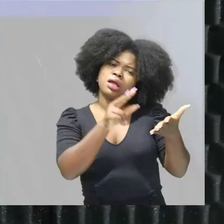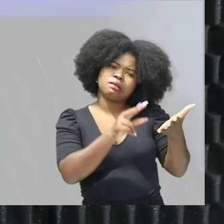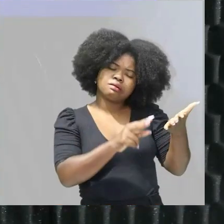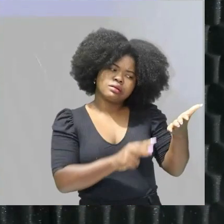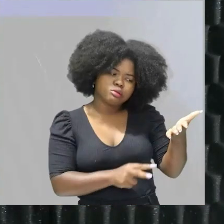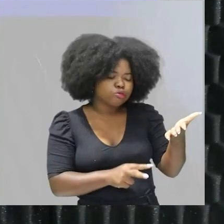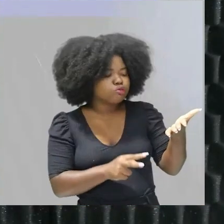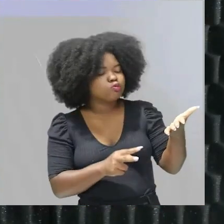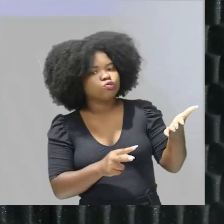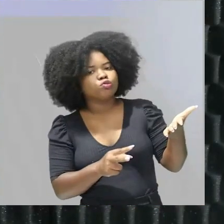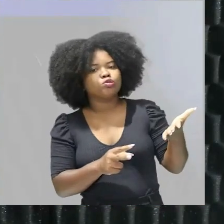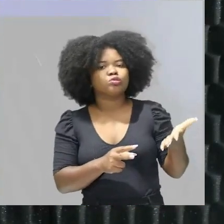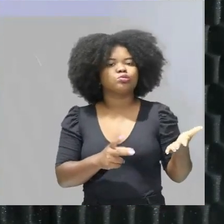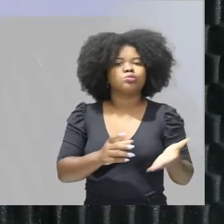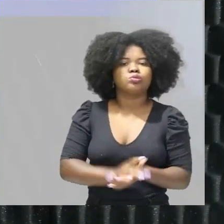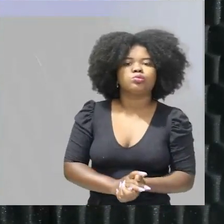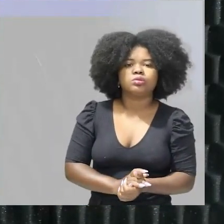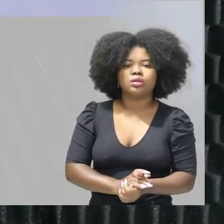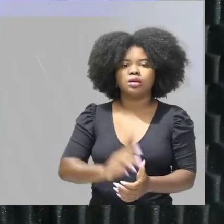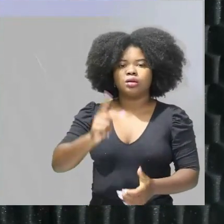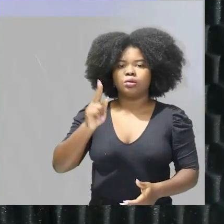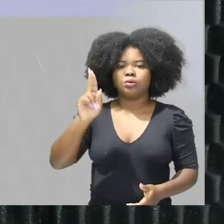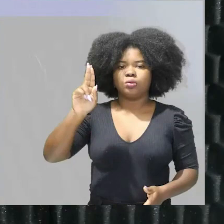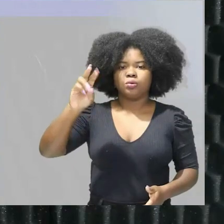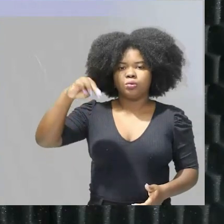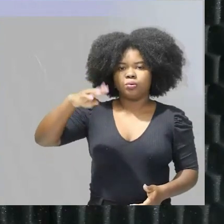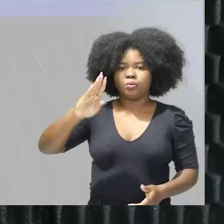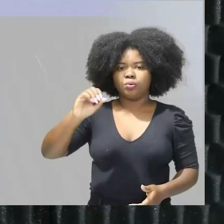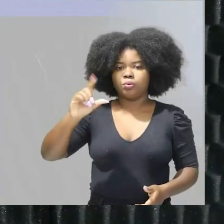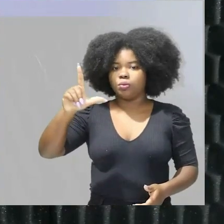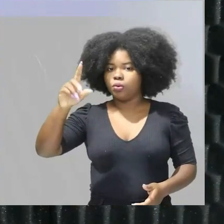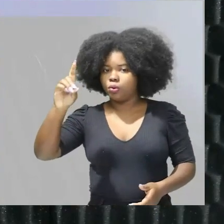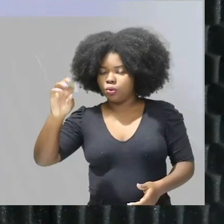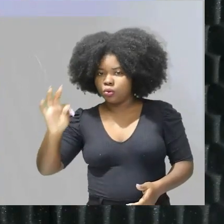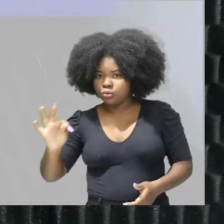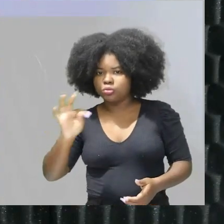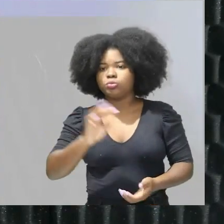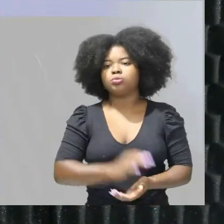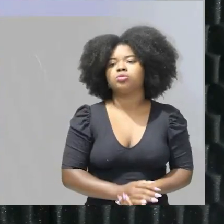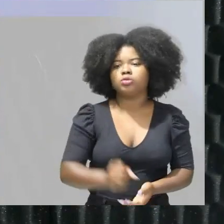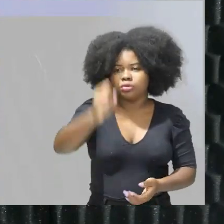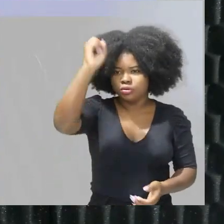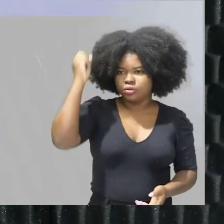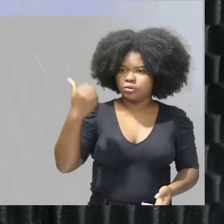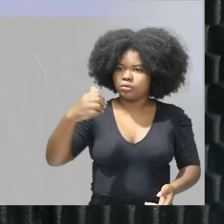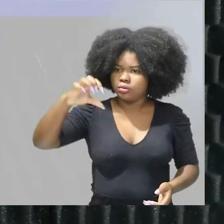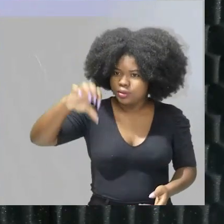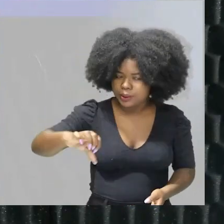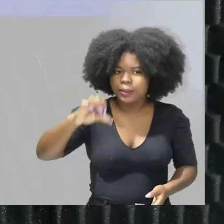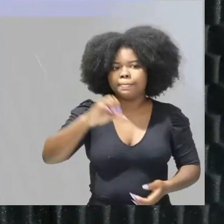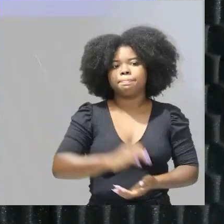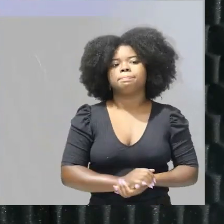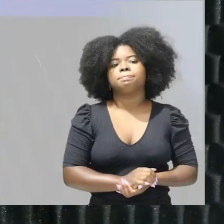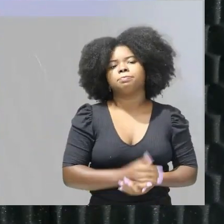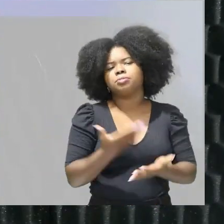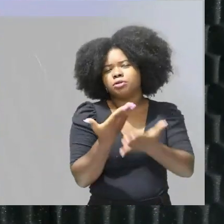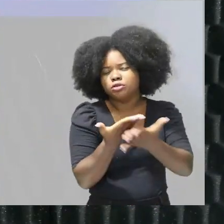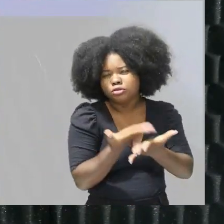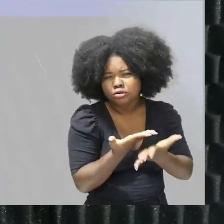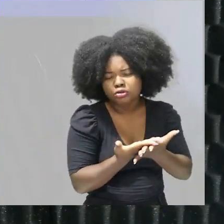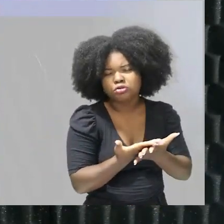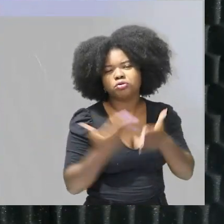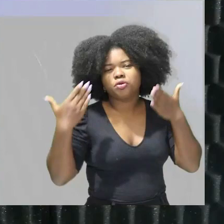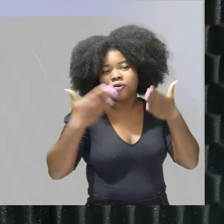da do Humboldt muito conhecido na época naturalista do século 19 que estuda